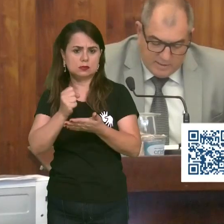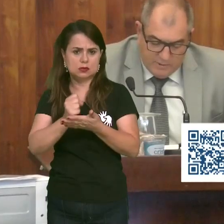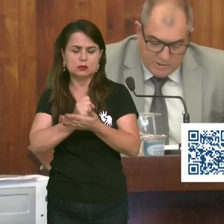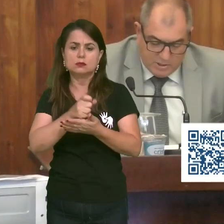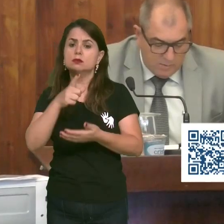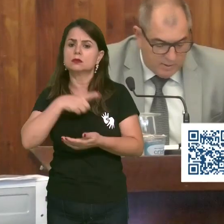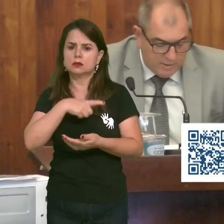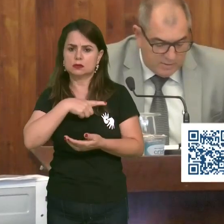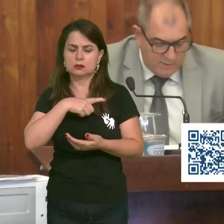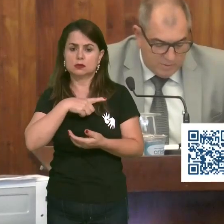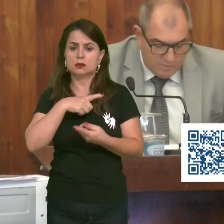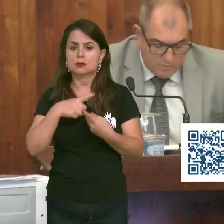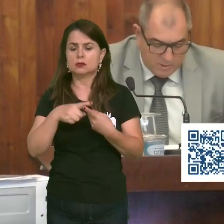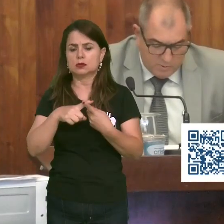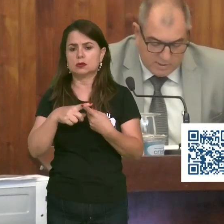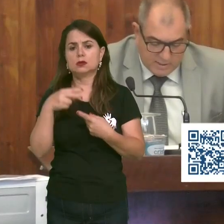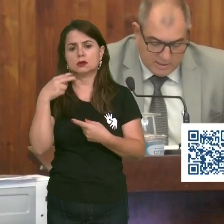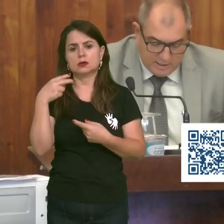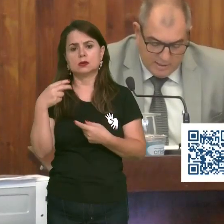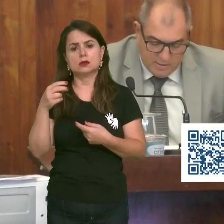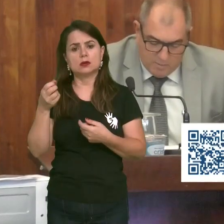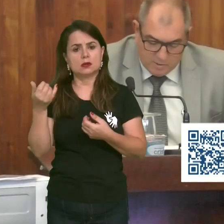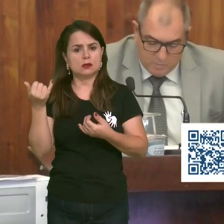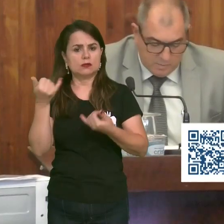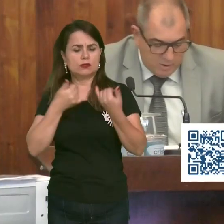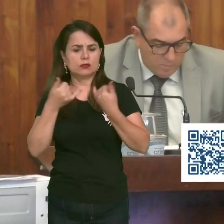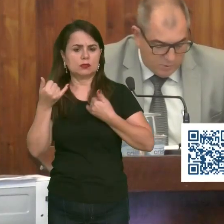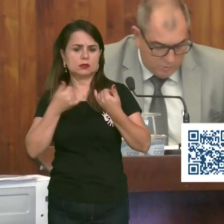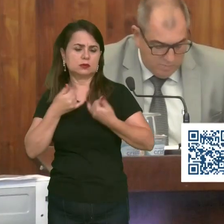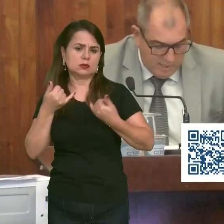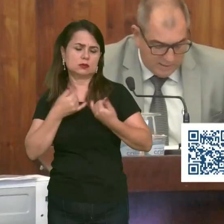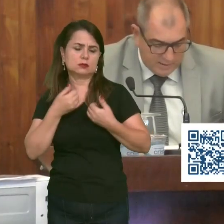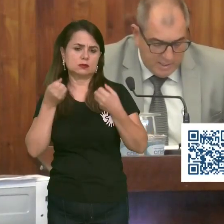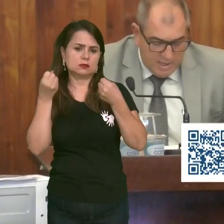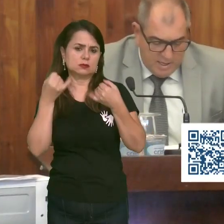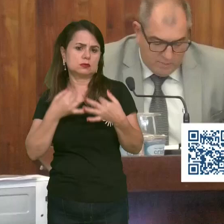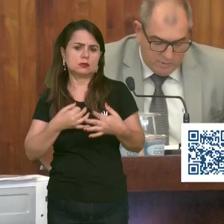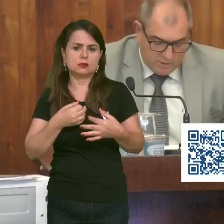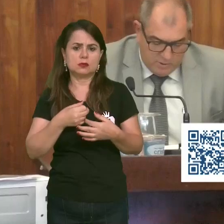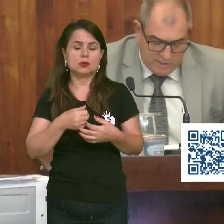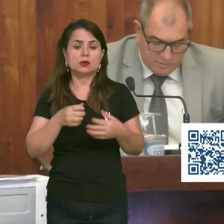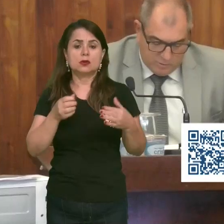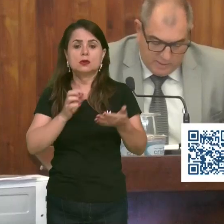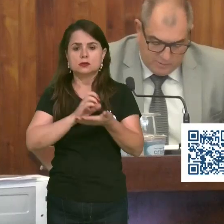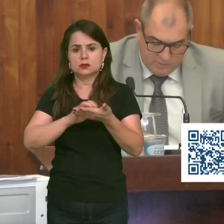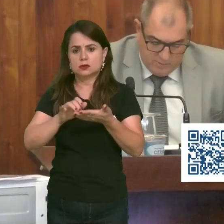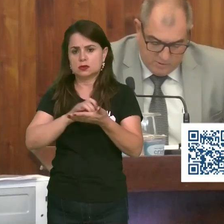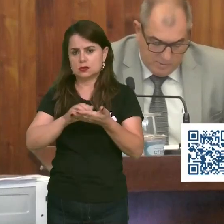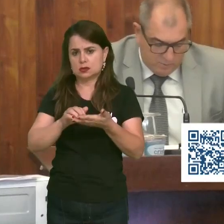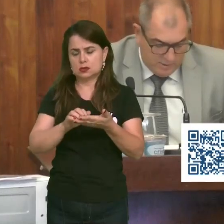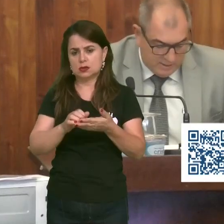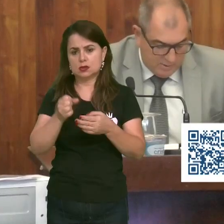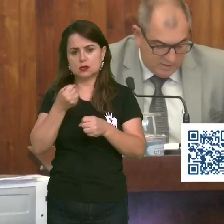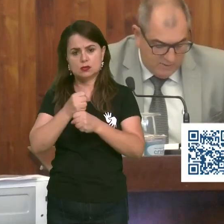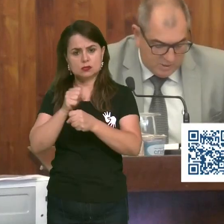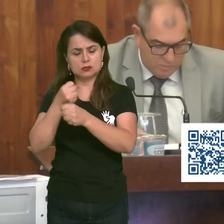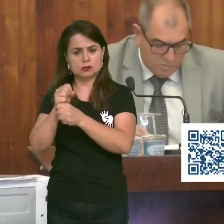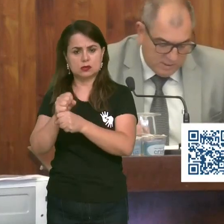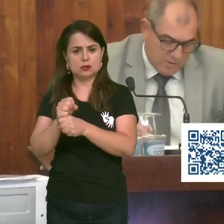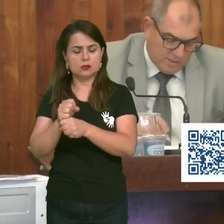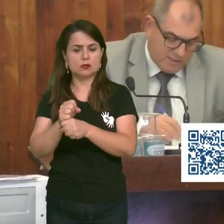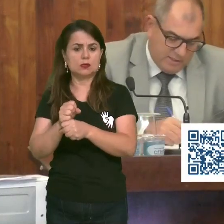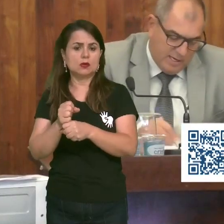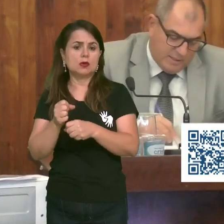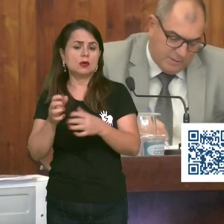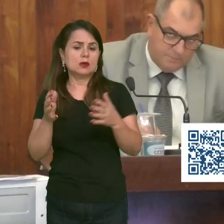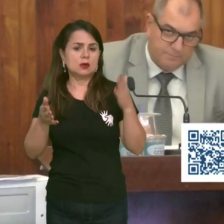haja visto que chegou até esse Vereador informações que a Secretaria de obras públicas não possui máquinas em condições executar o serviço de manutenção nas vias